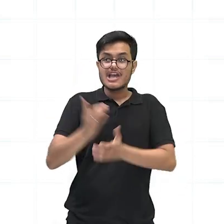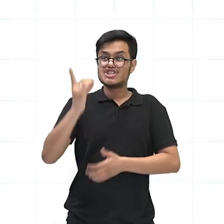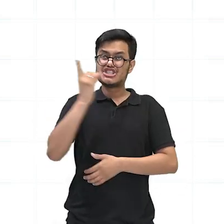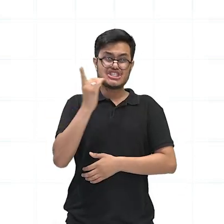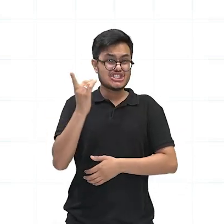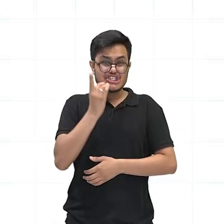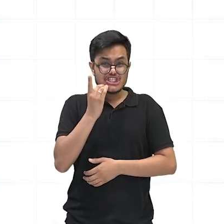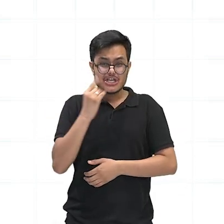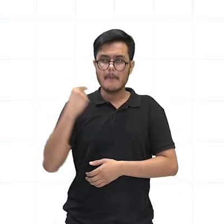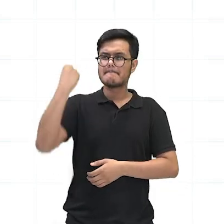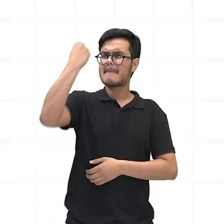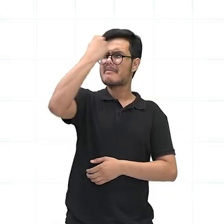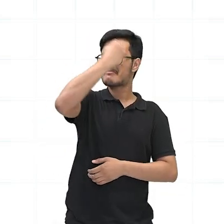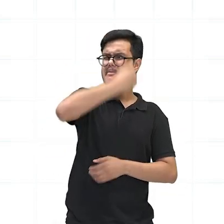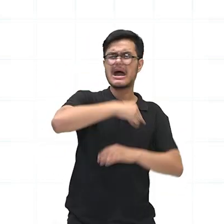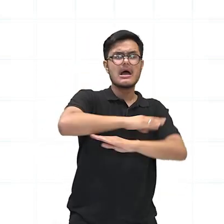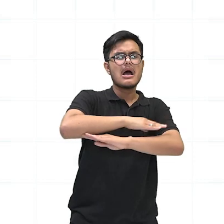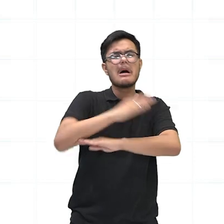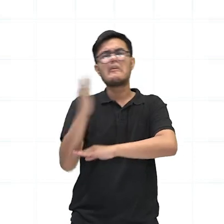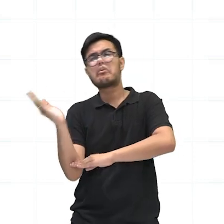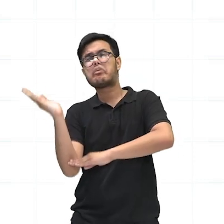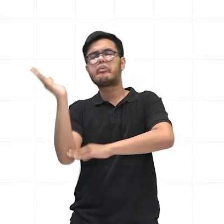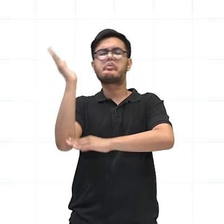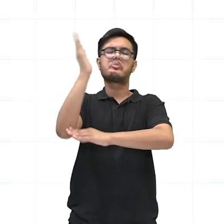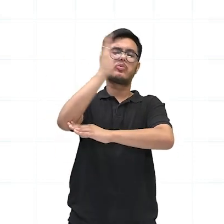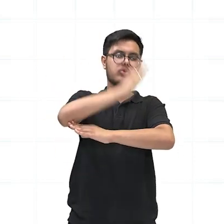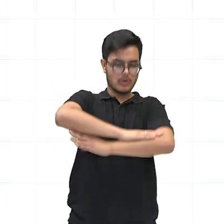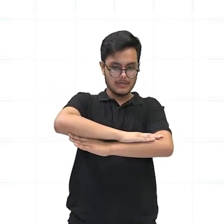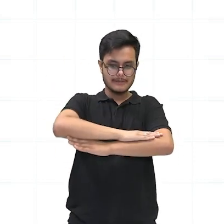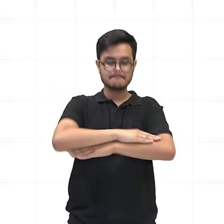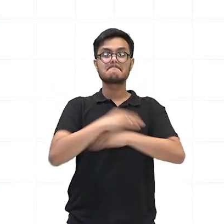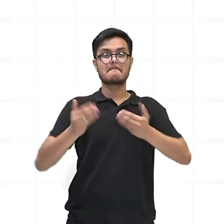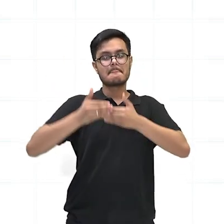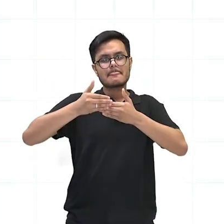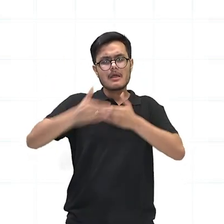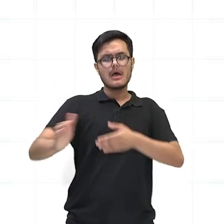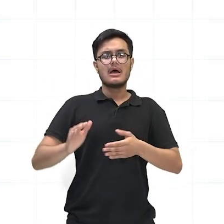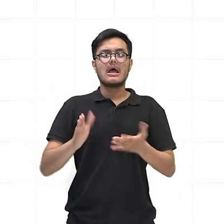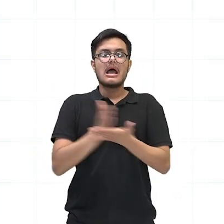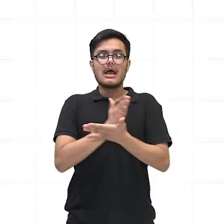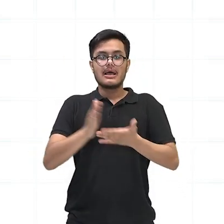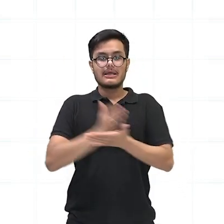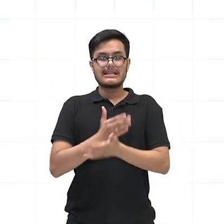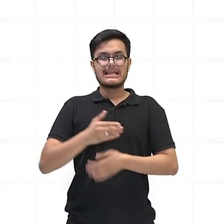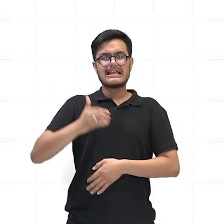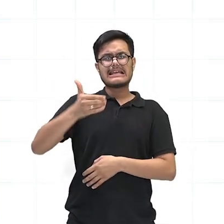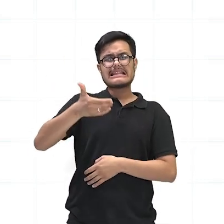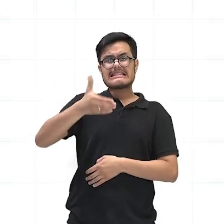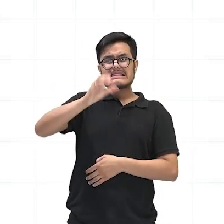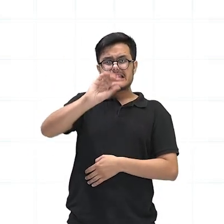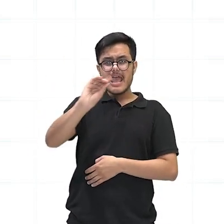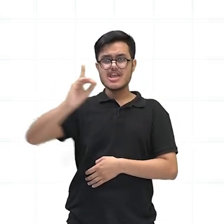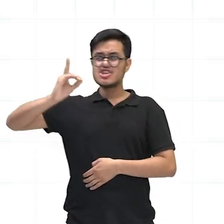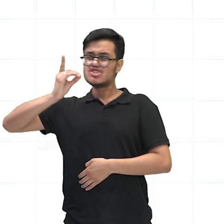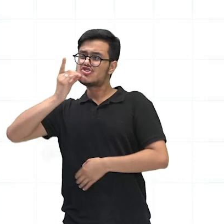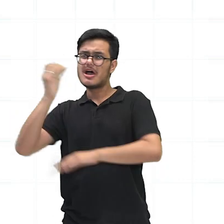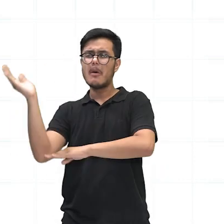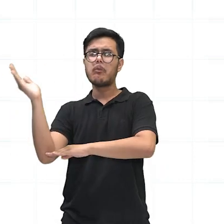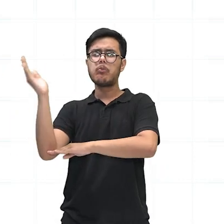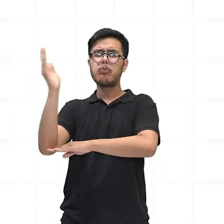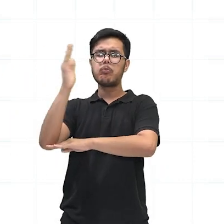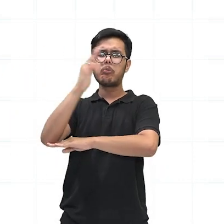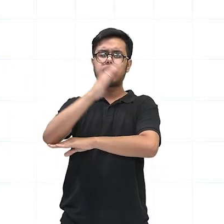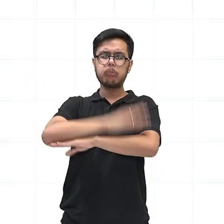concluída uma partida, tá? No início, as partidas de cricket podiam durar até 10 dias. Lógico que agora,